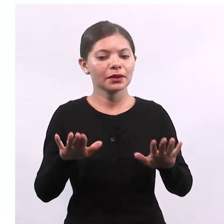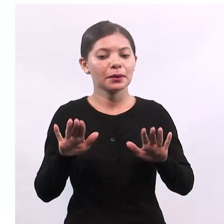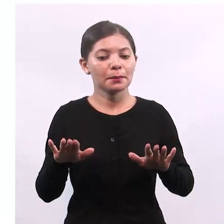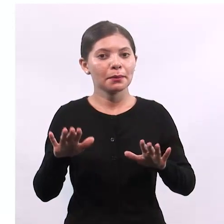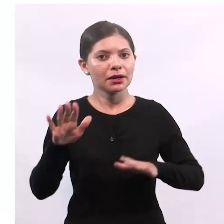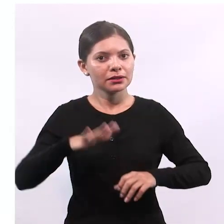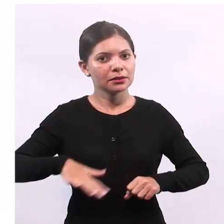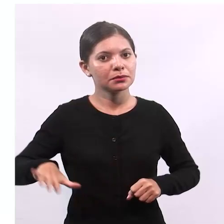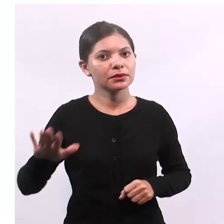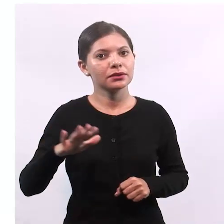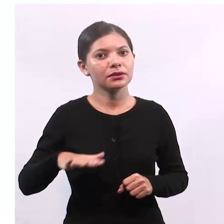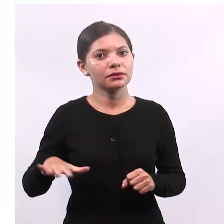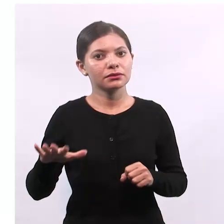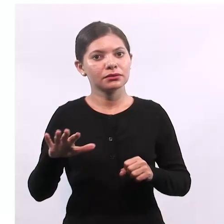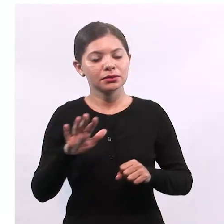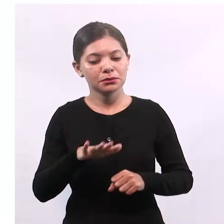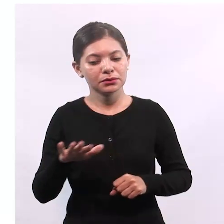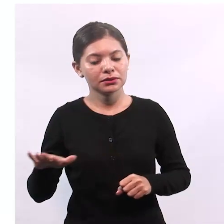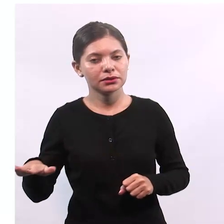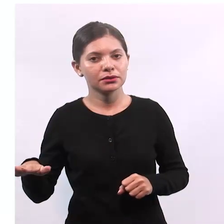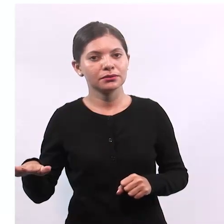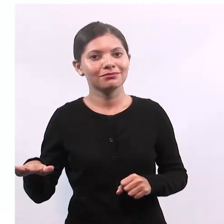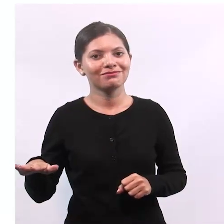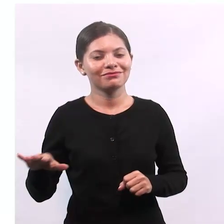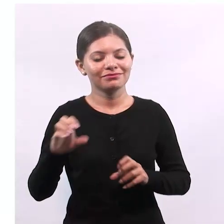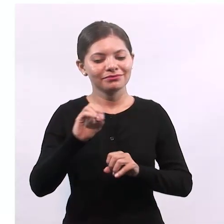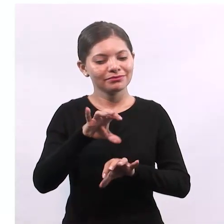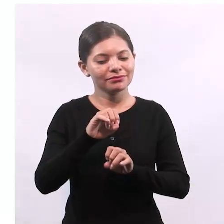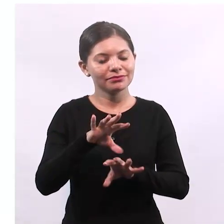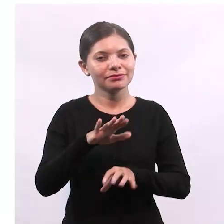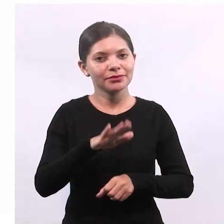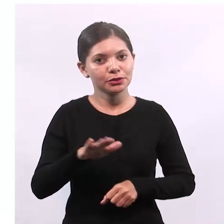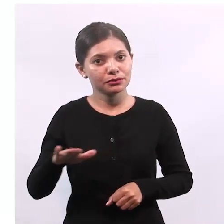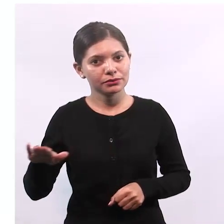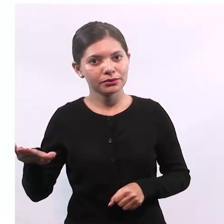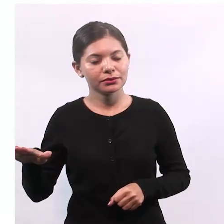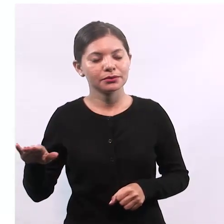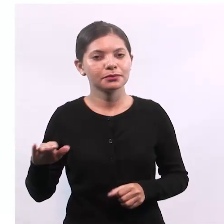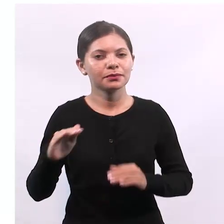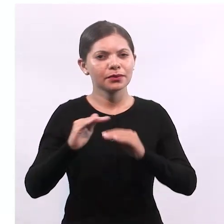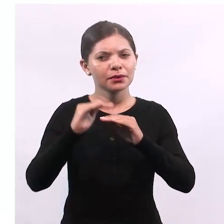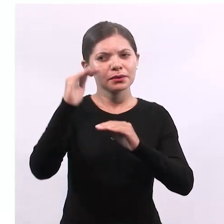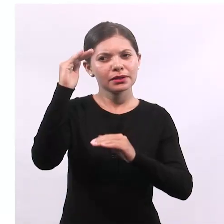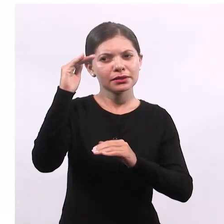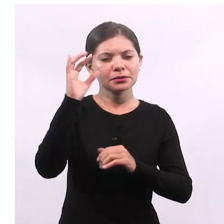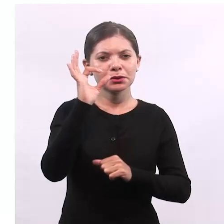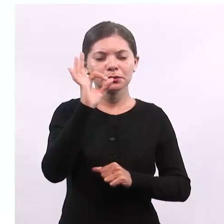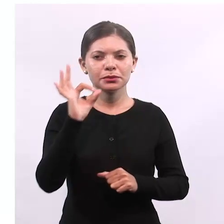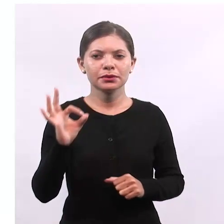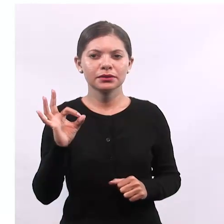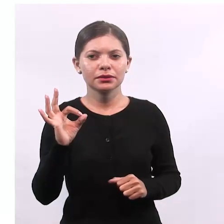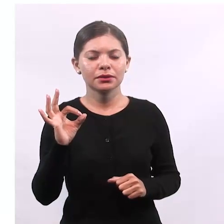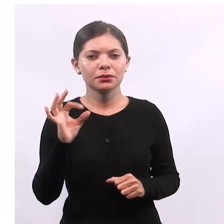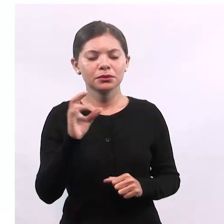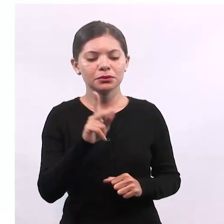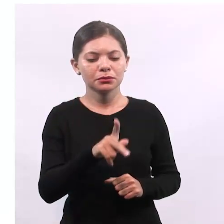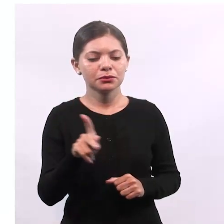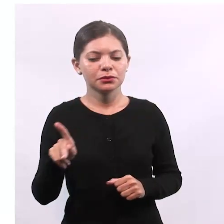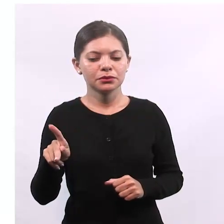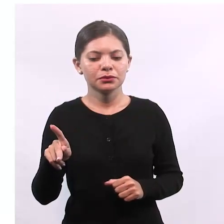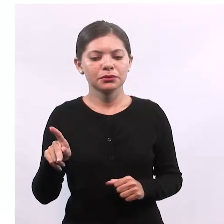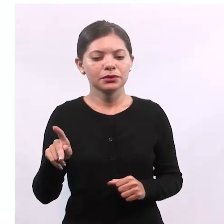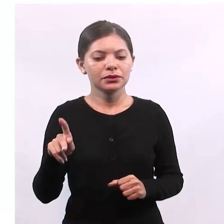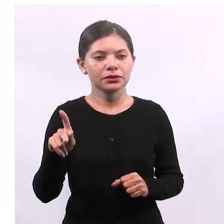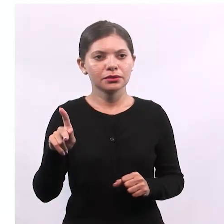nível médio mas isso atuando na educação infantil e ele mostra que teve um crescimento de percentual de